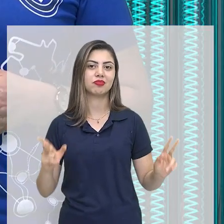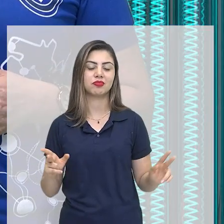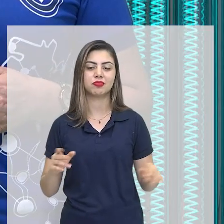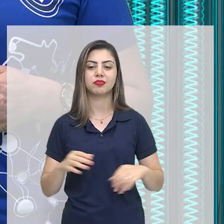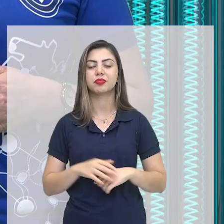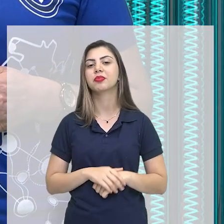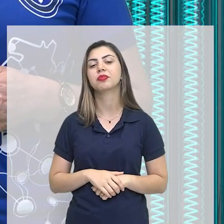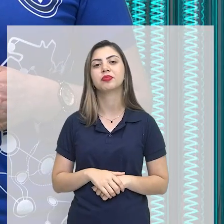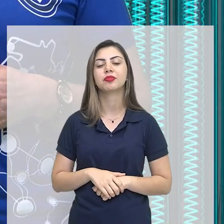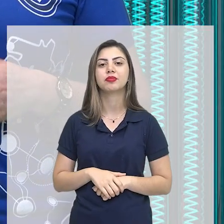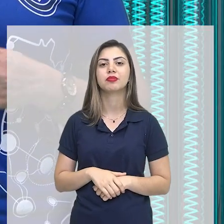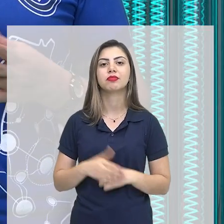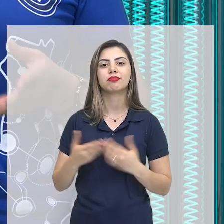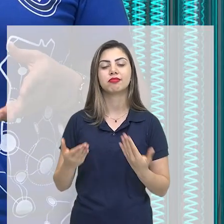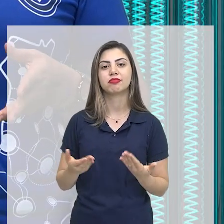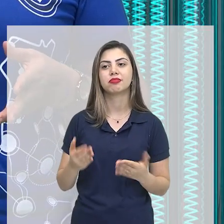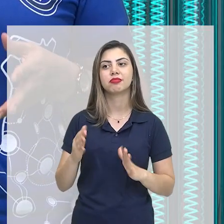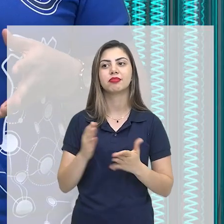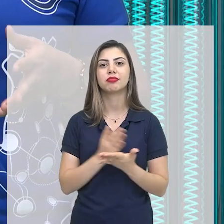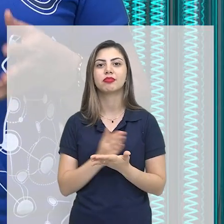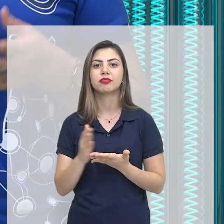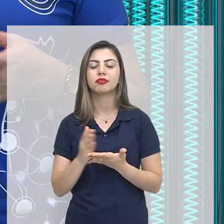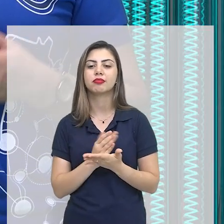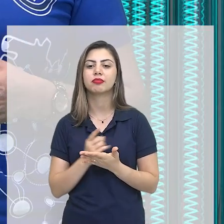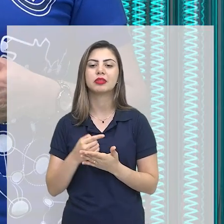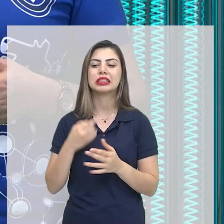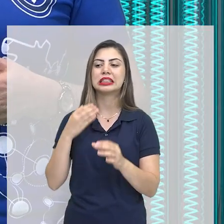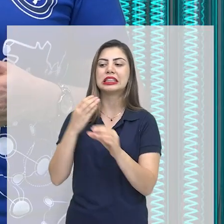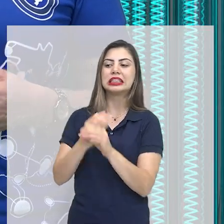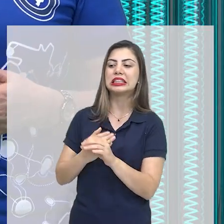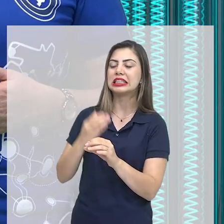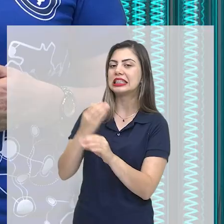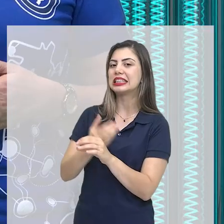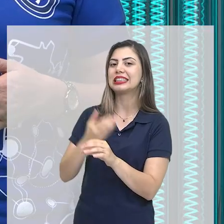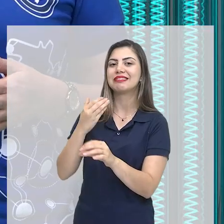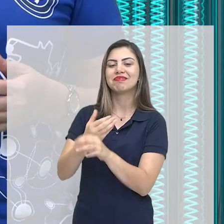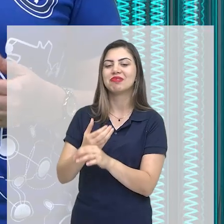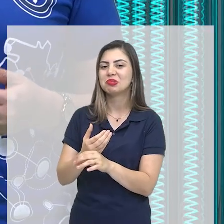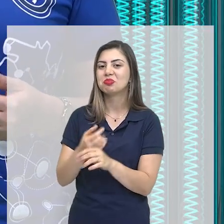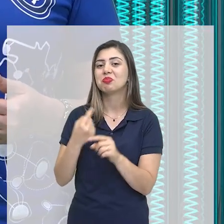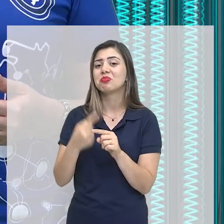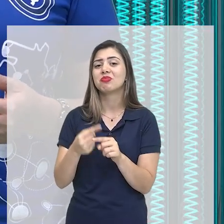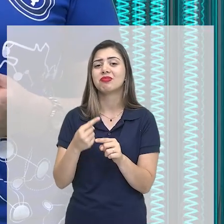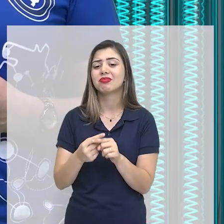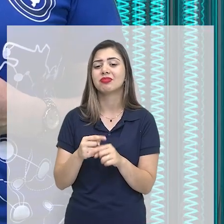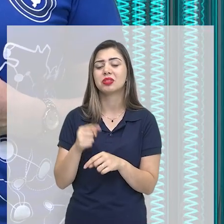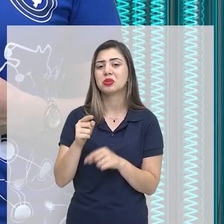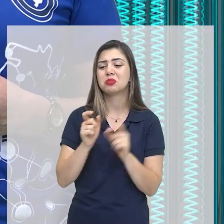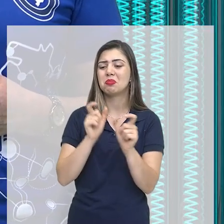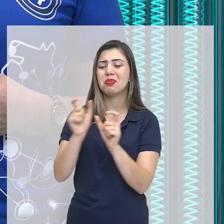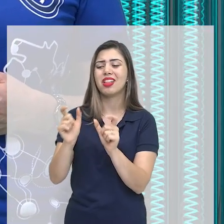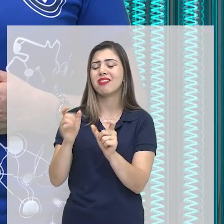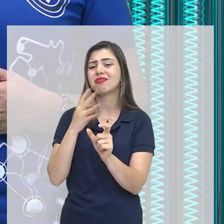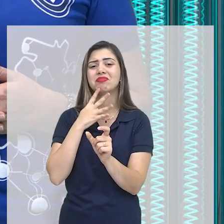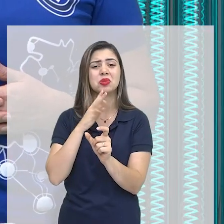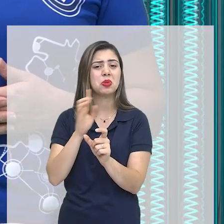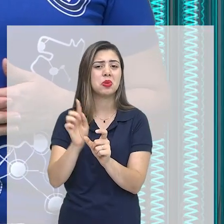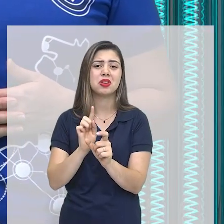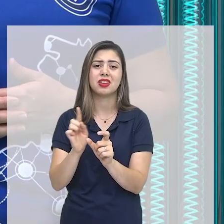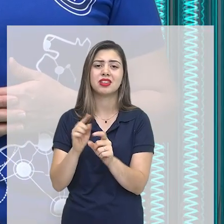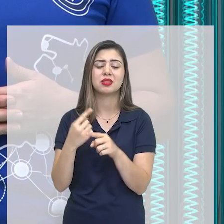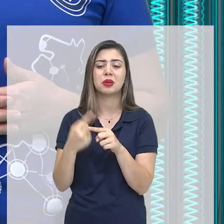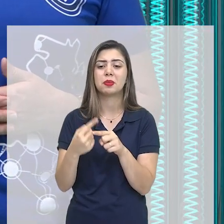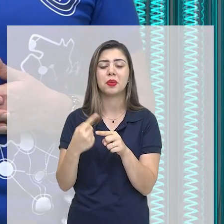diferentes, em algum momento a gente pode não se entender, porque a gente não conhece essas expressões, porque elas